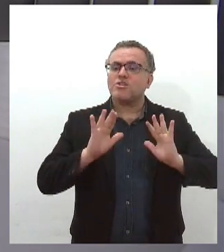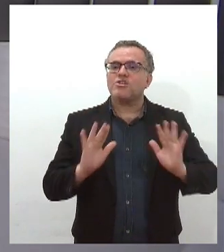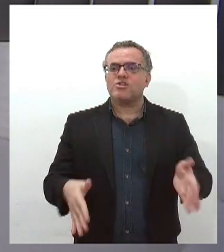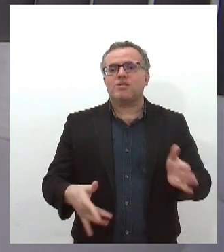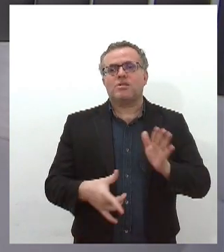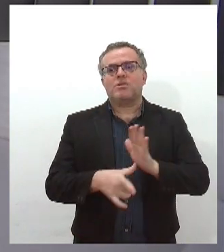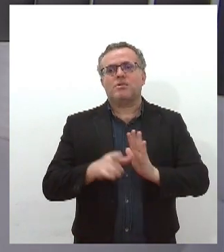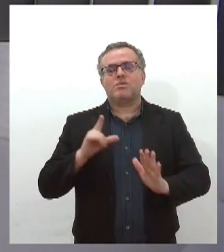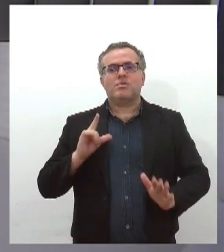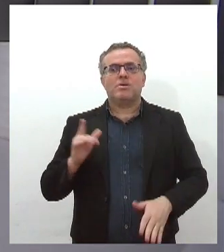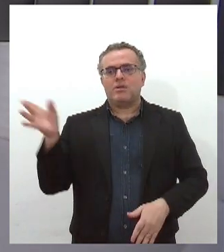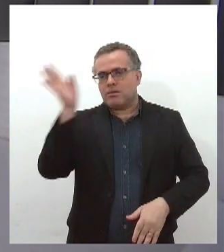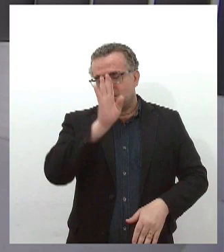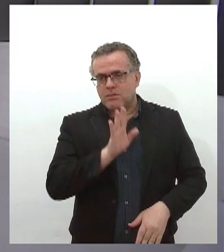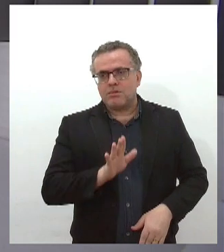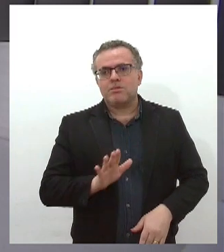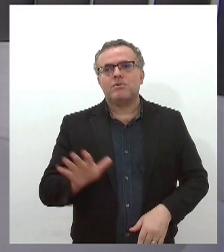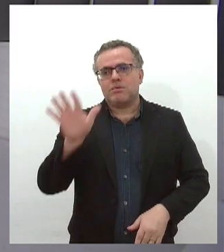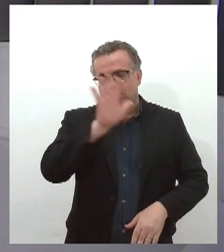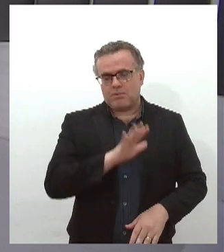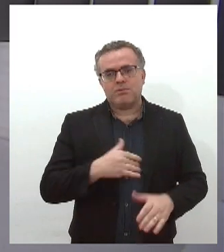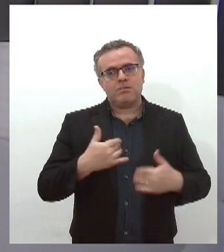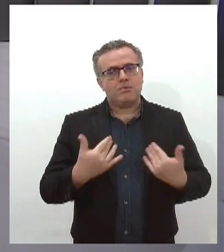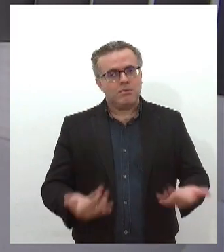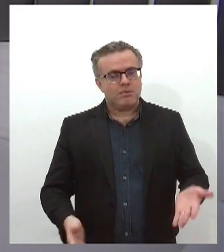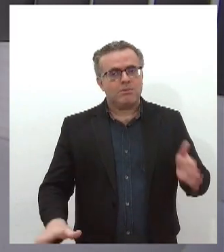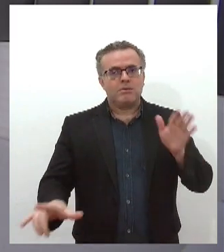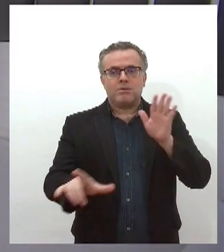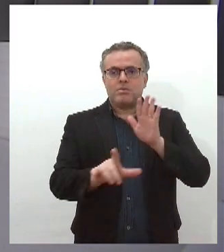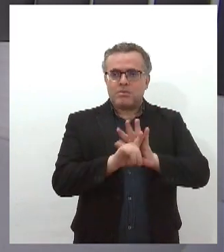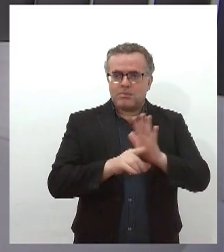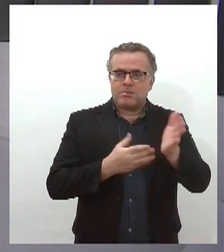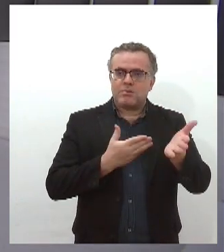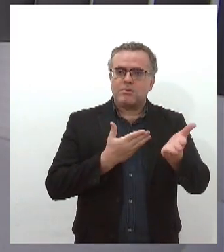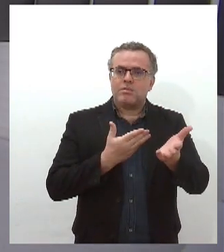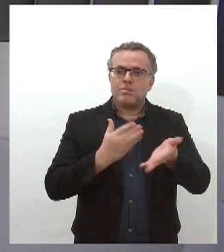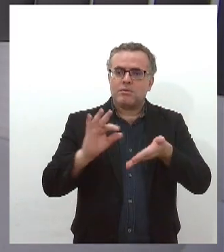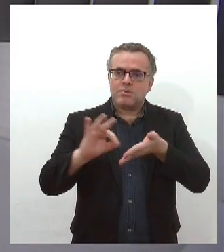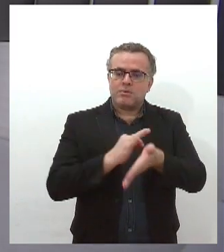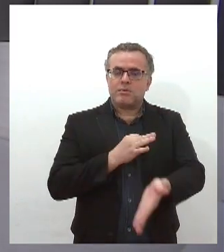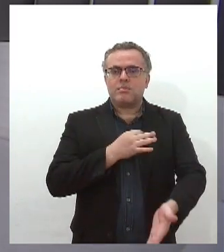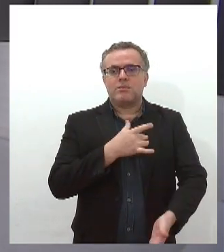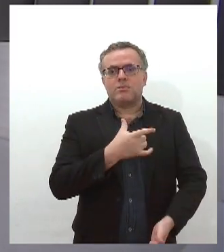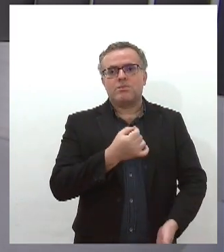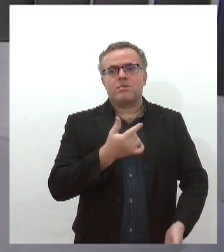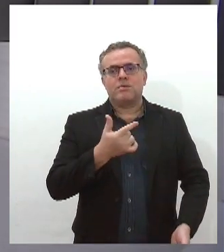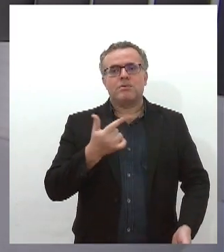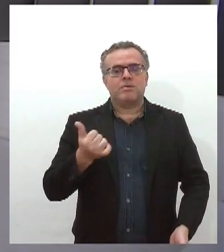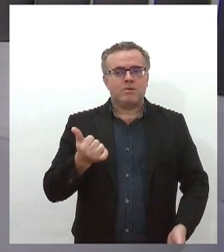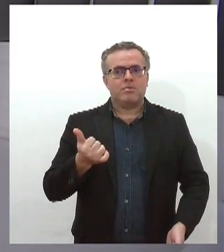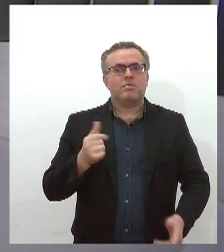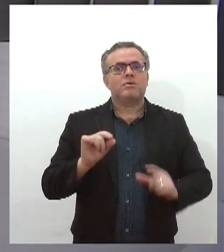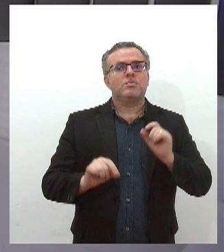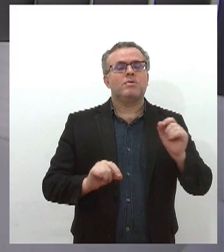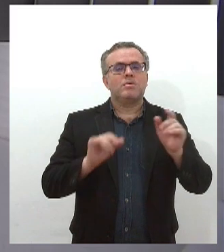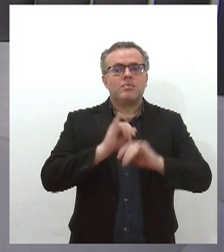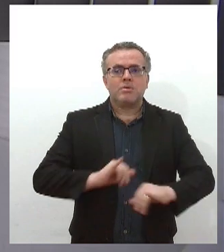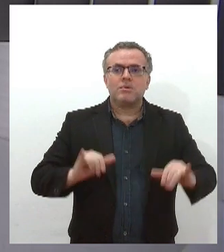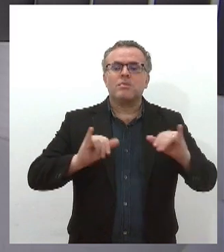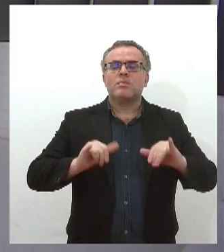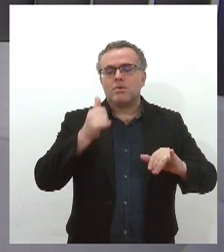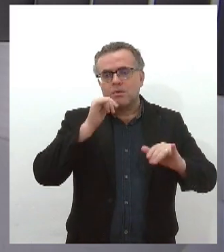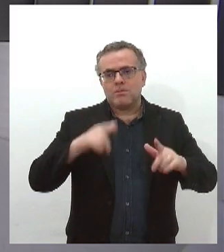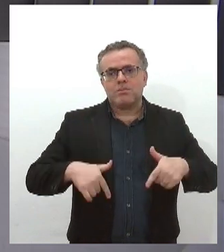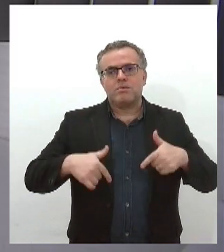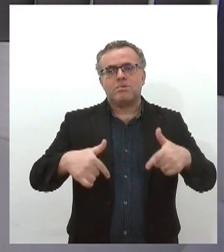Em Sergipe, uma lei sancionada em 2021 também incentiva que as mulheres ocupem mais espaços de poder e